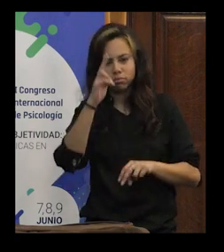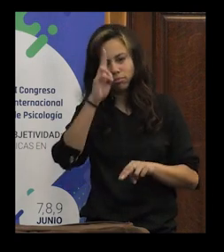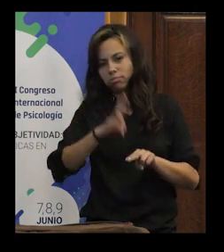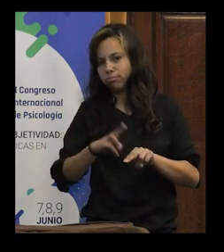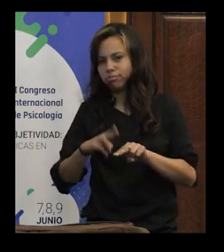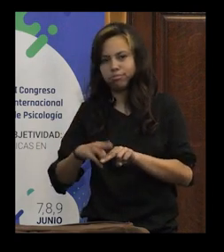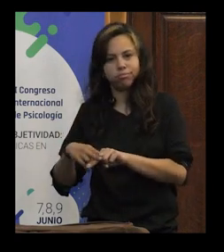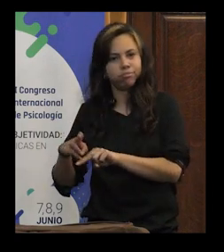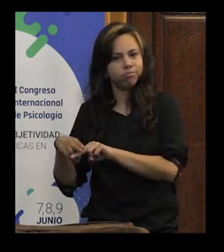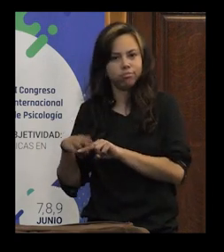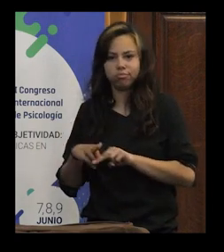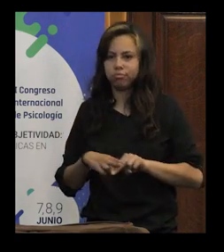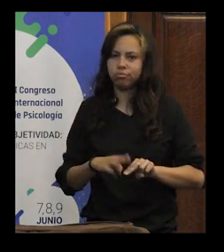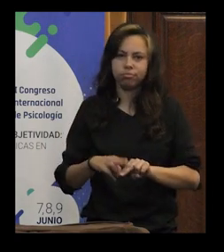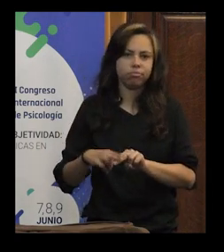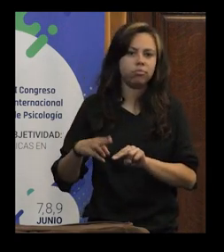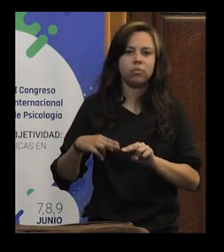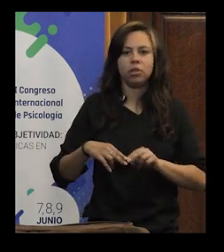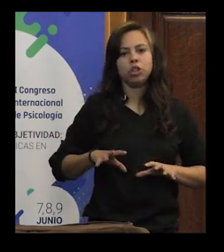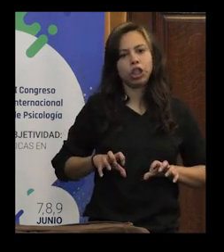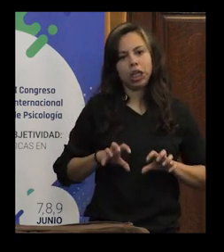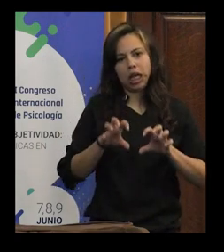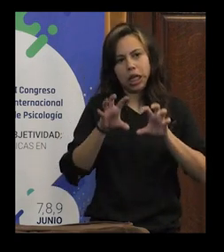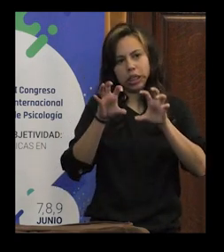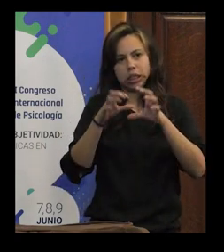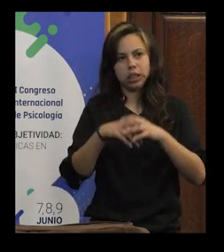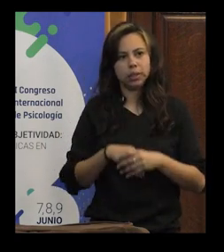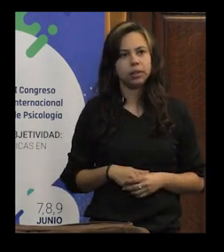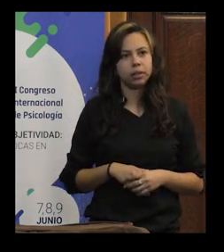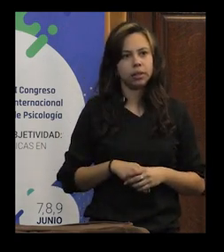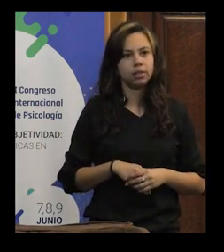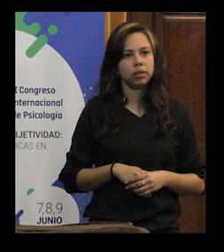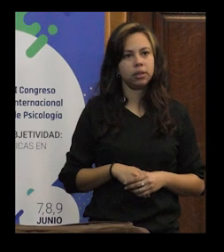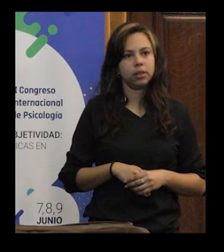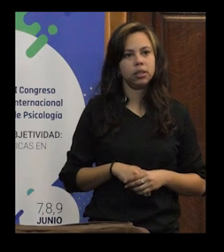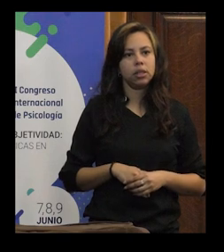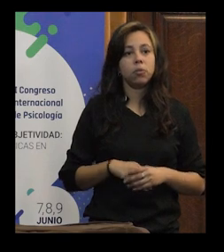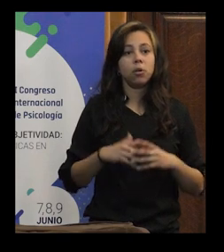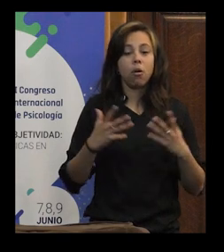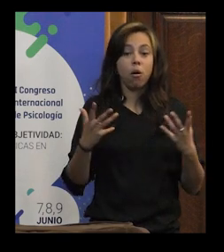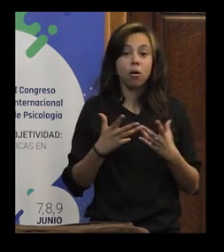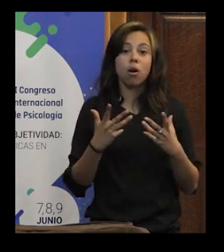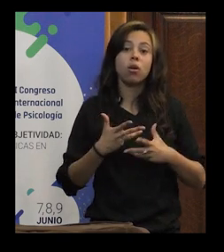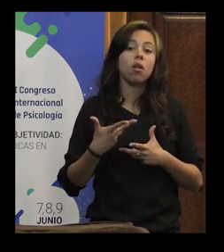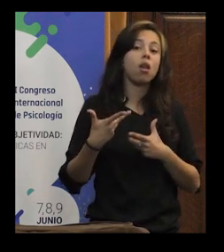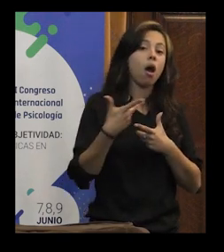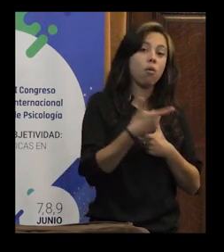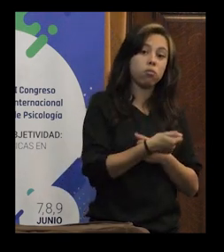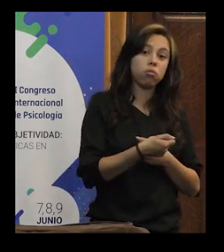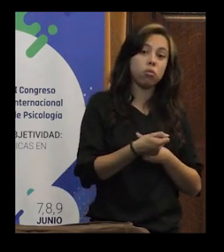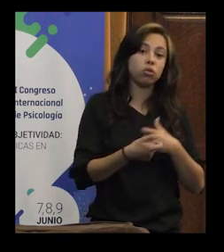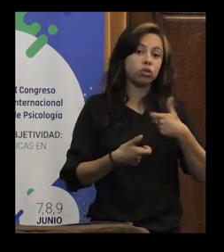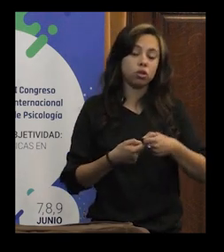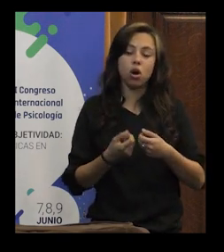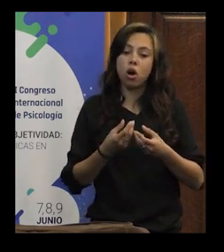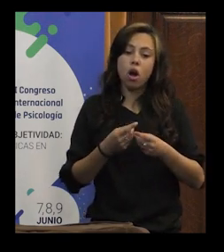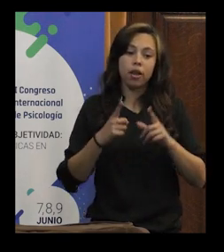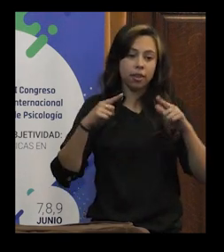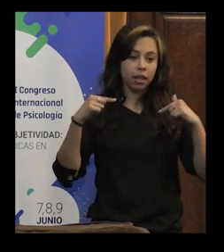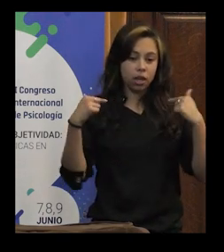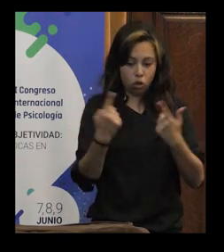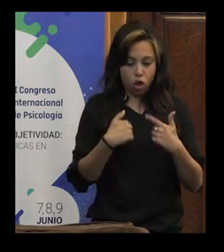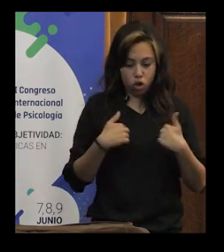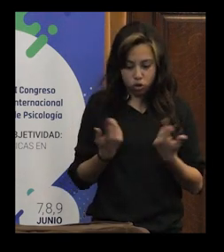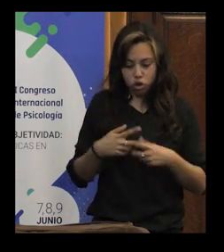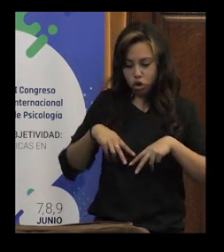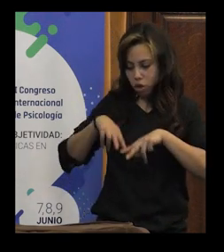Bom. Nas enquestas que realizamos com o apoio do CNPq, muitos dos fumadores